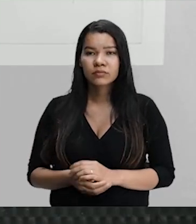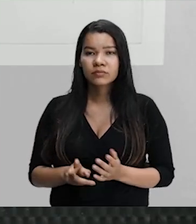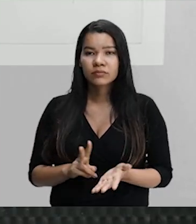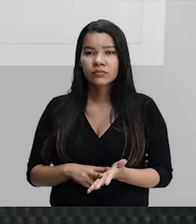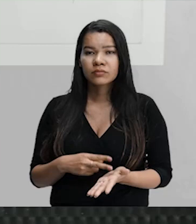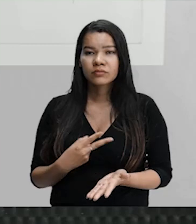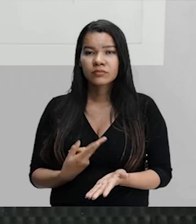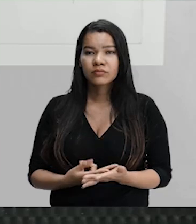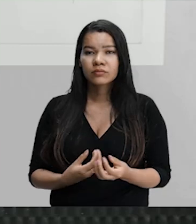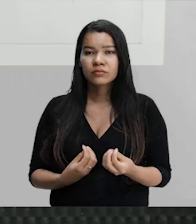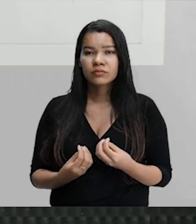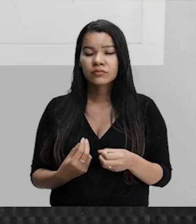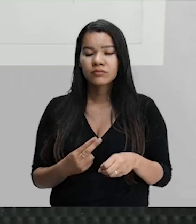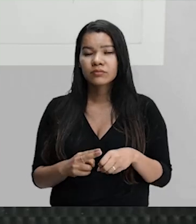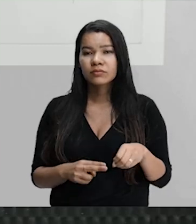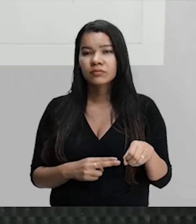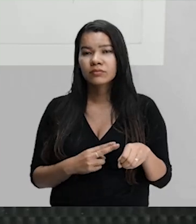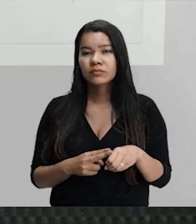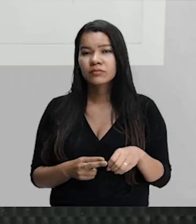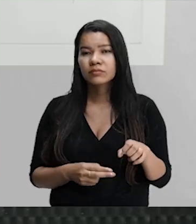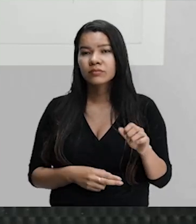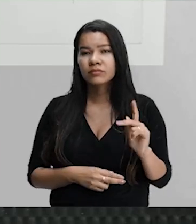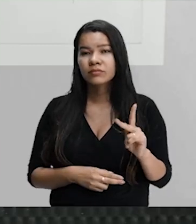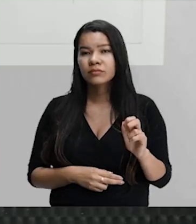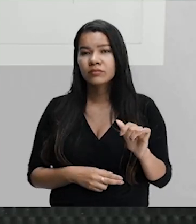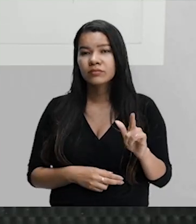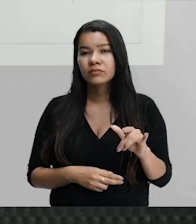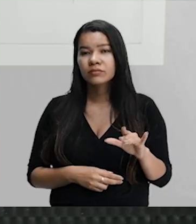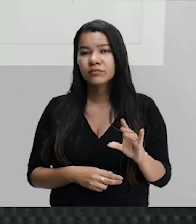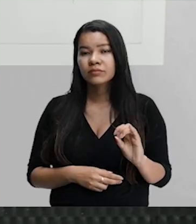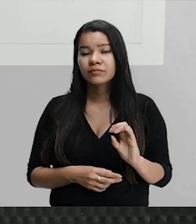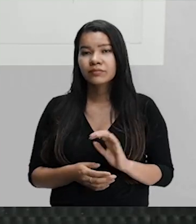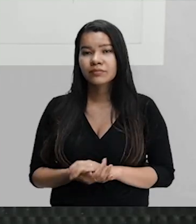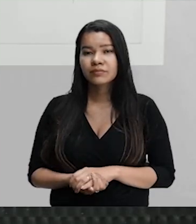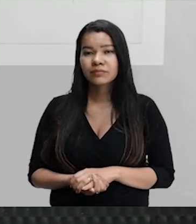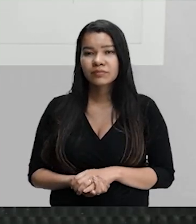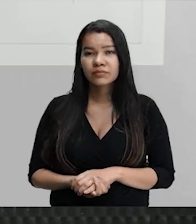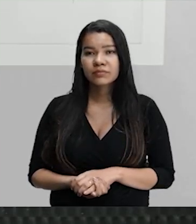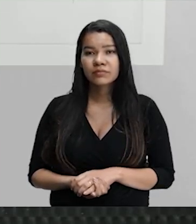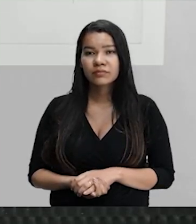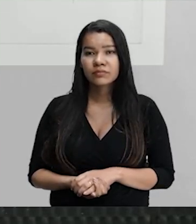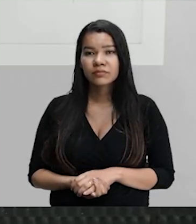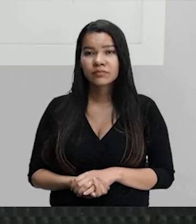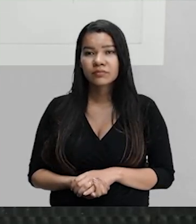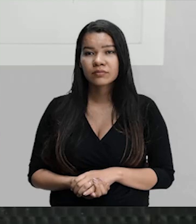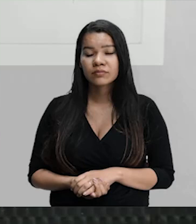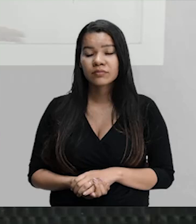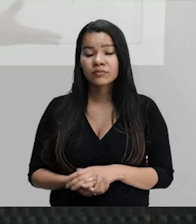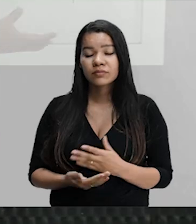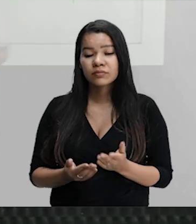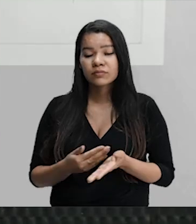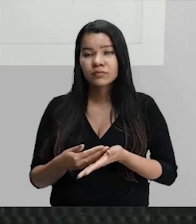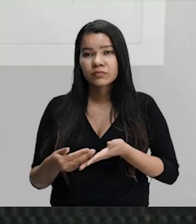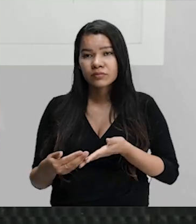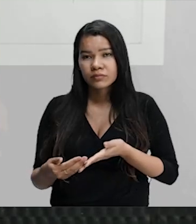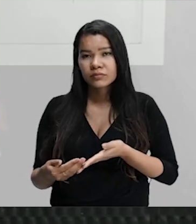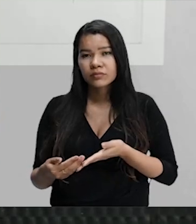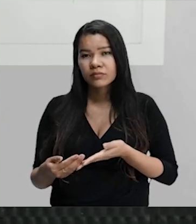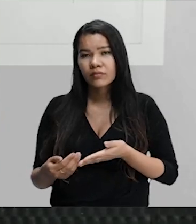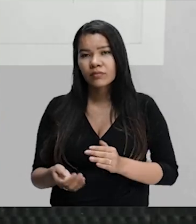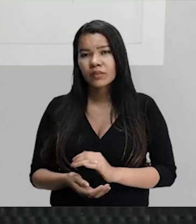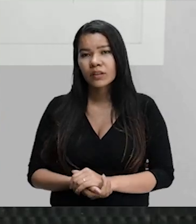traduzida como um núcleo de hélio, certo? Então ele começa a